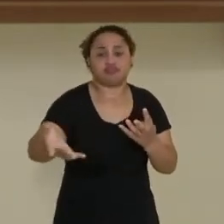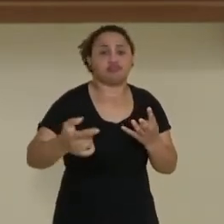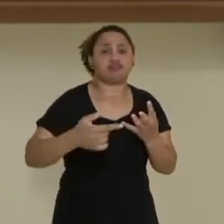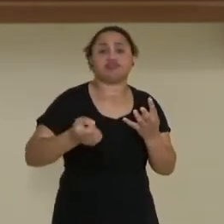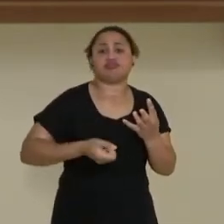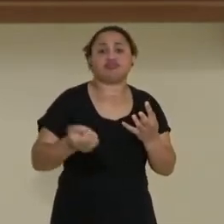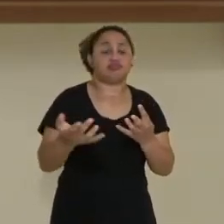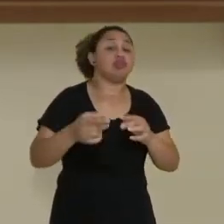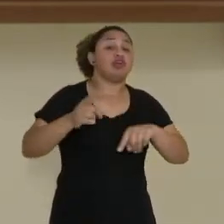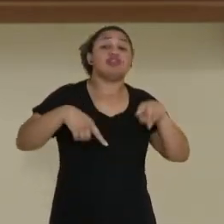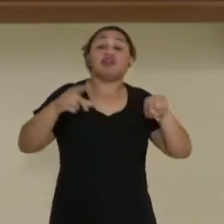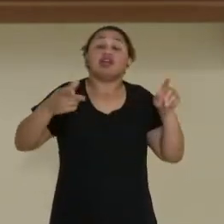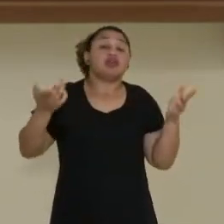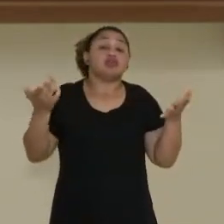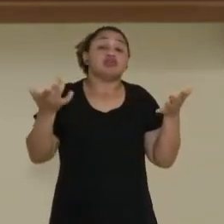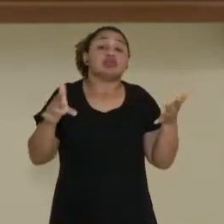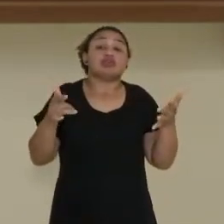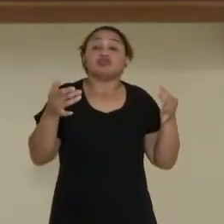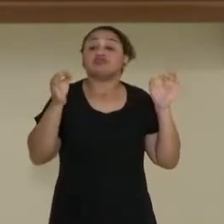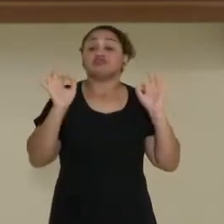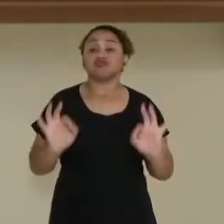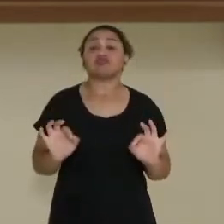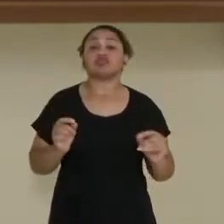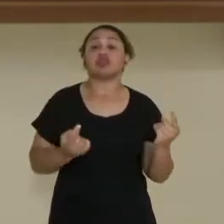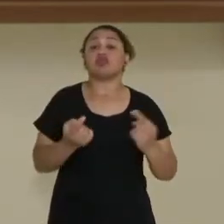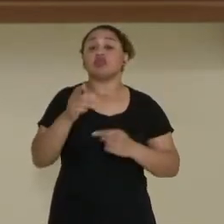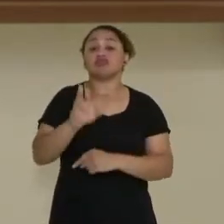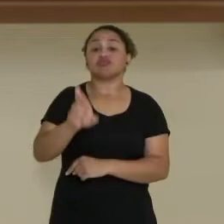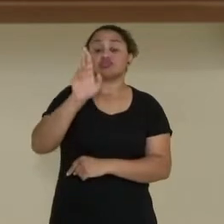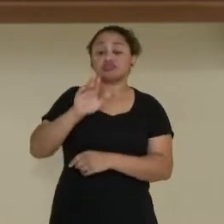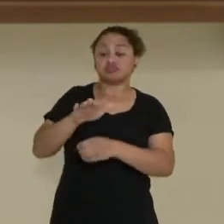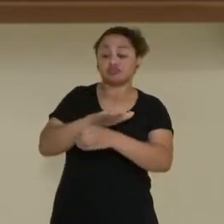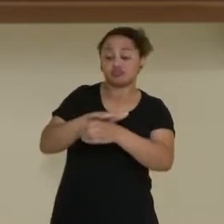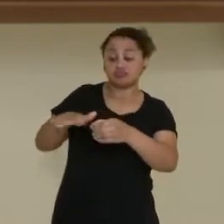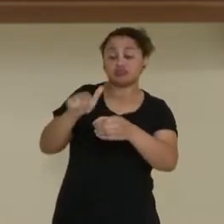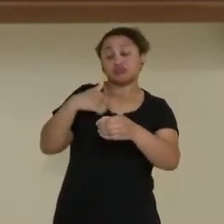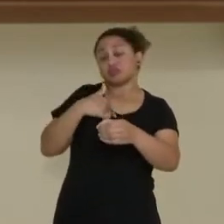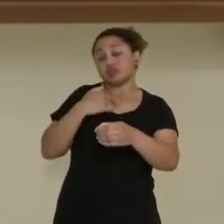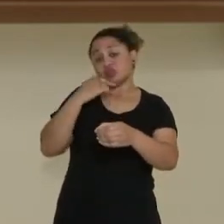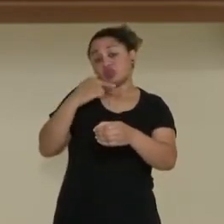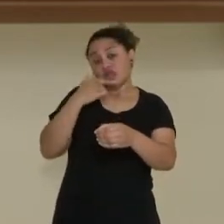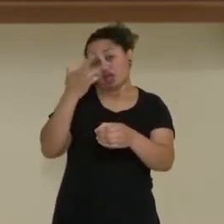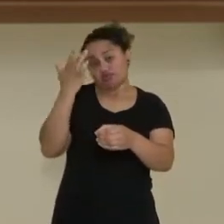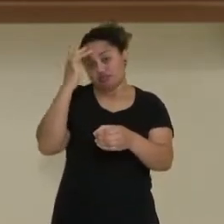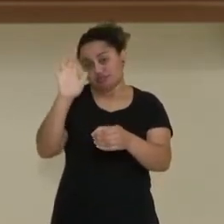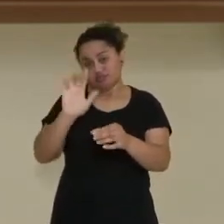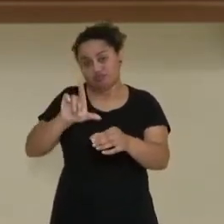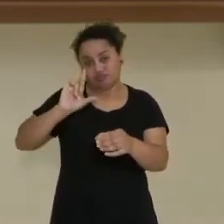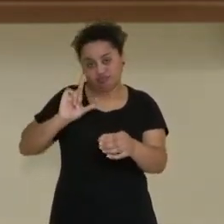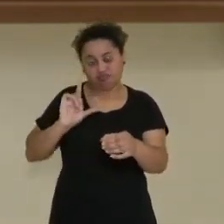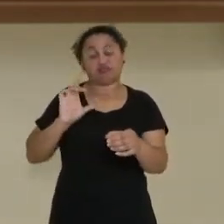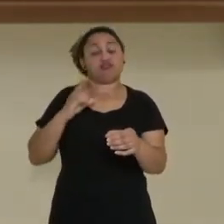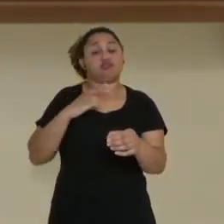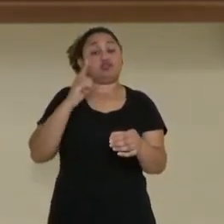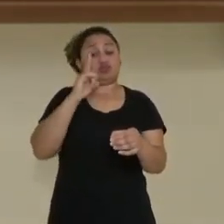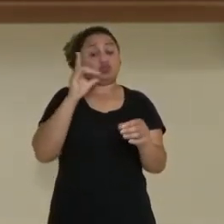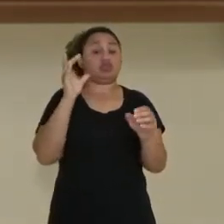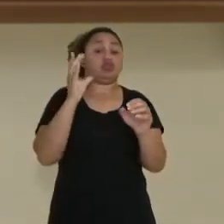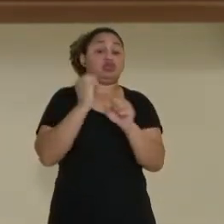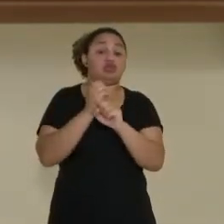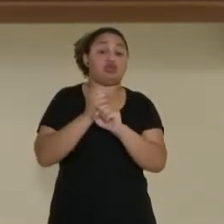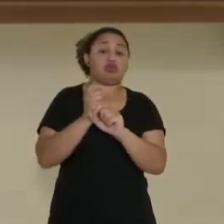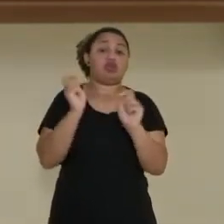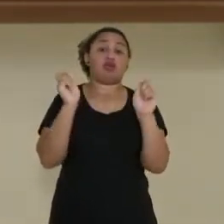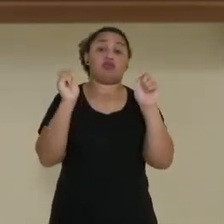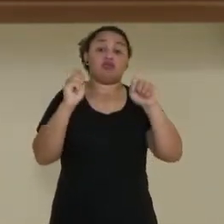tenho certeza de qual vai ser o resultado, ou seja, eu não sei prever. Eu consigo calcular a probabilidade